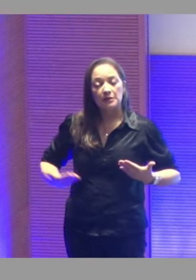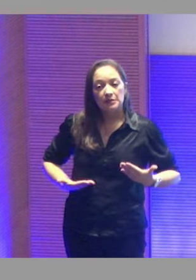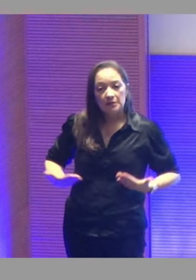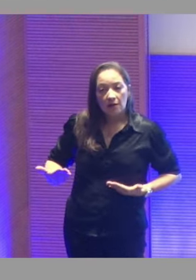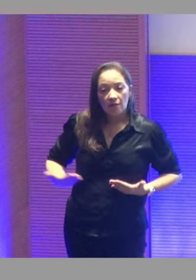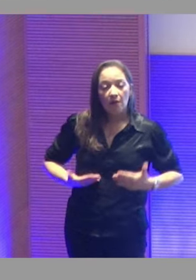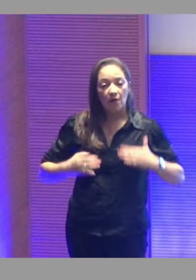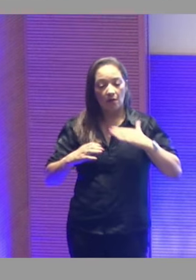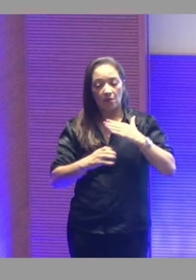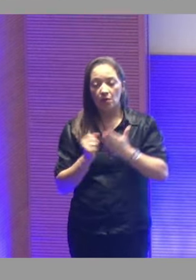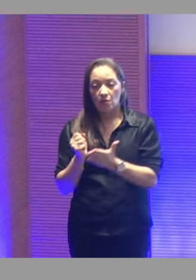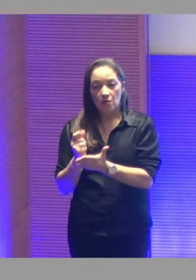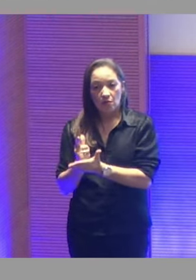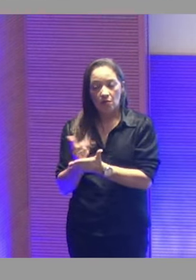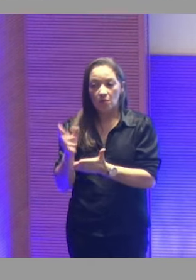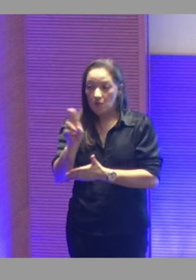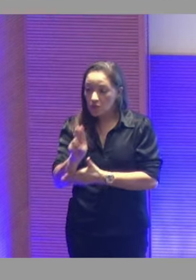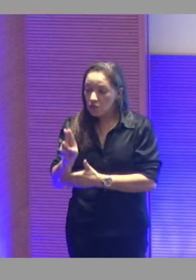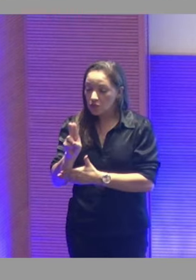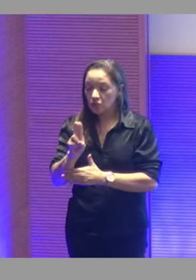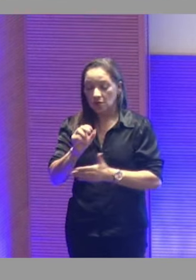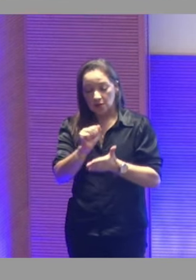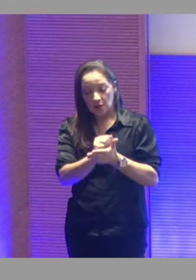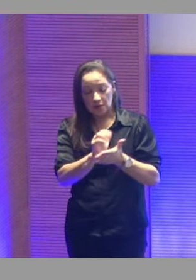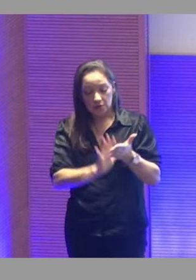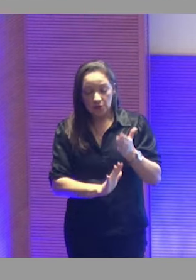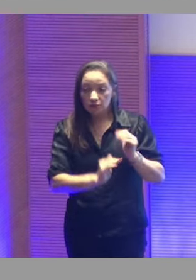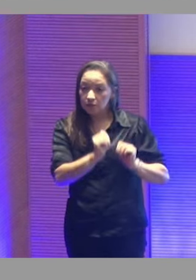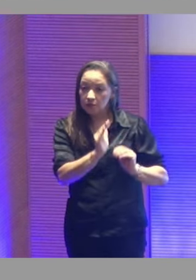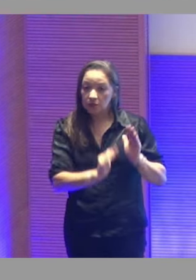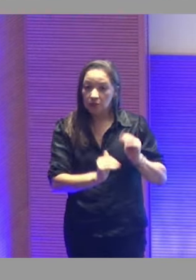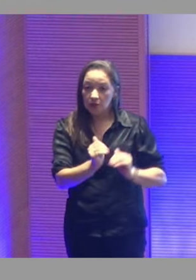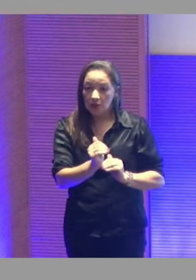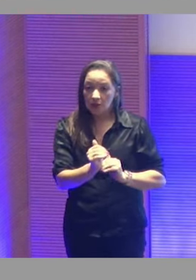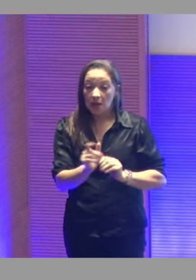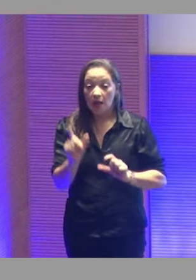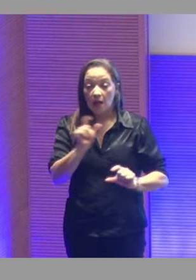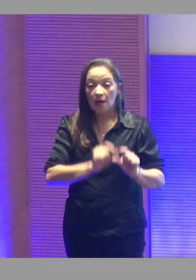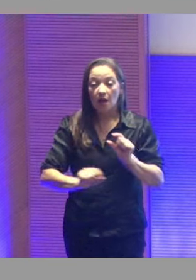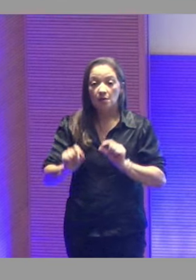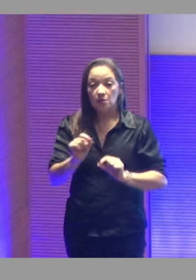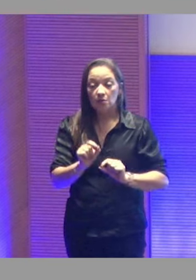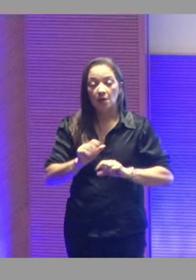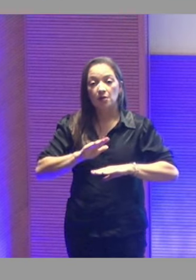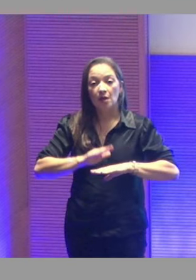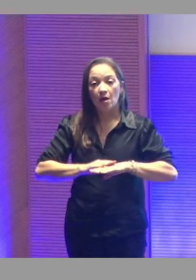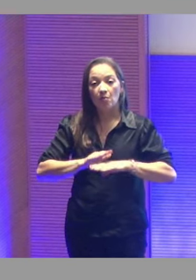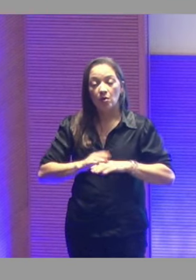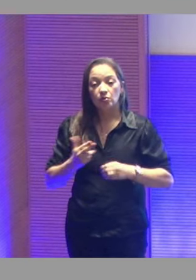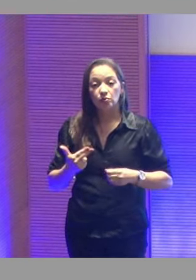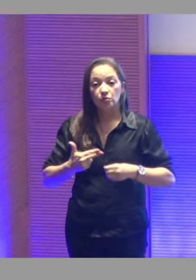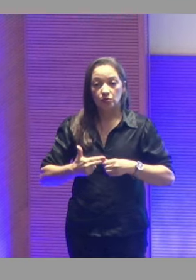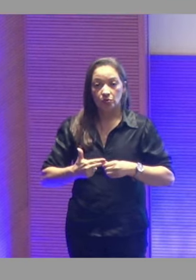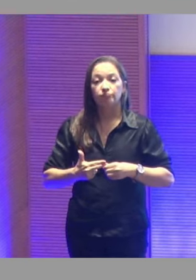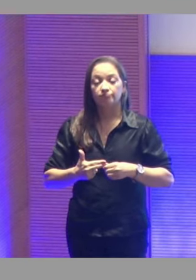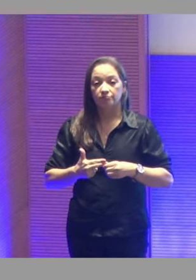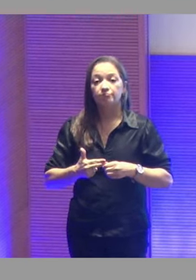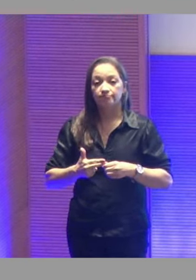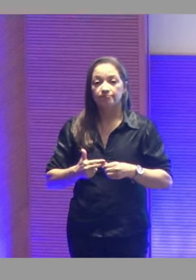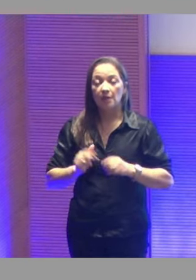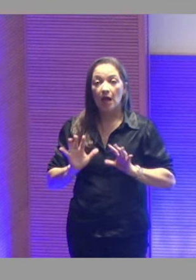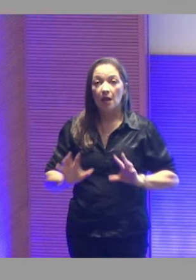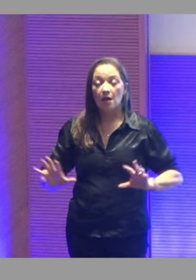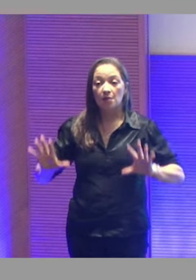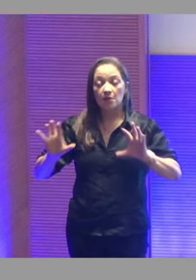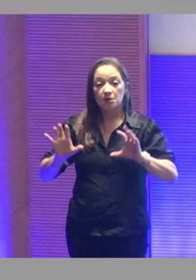compra e utiliza em suas atividades atividades rel adas com a produção dos combustíveis então a emissão para produzir os combustíveis que a